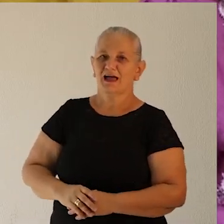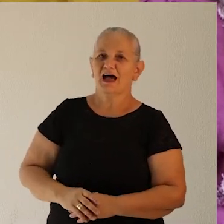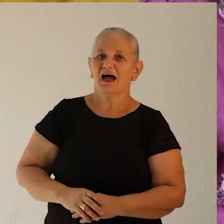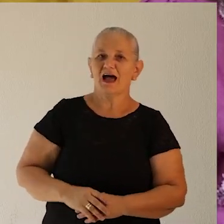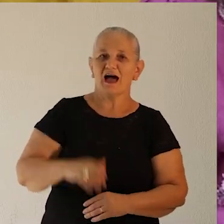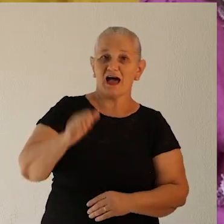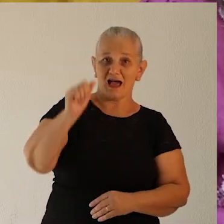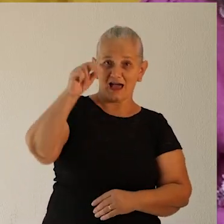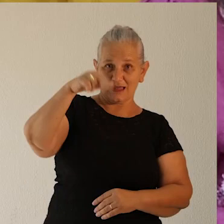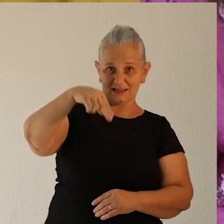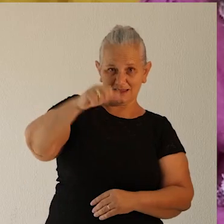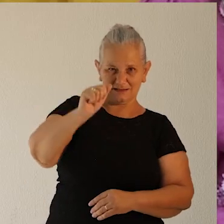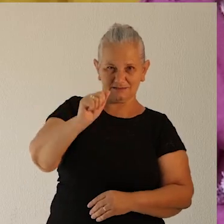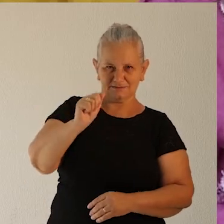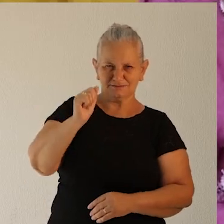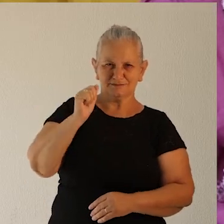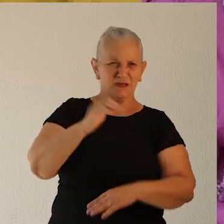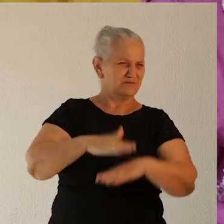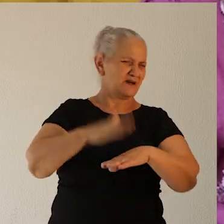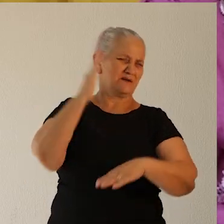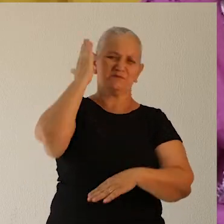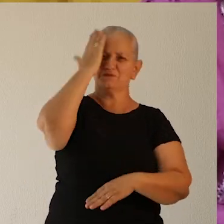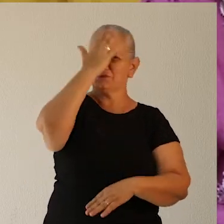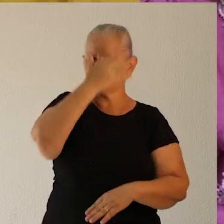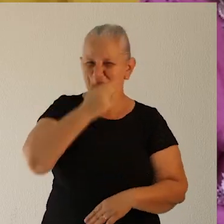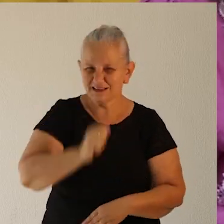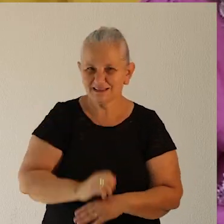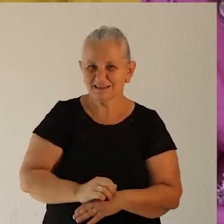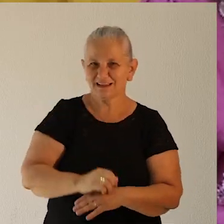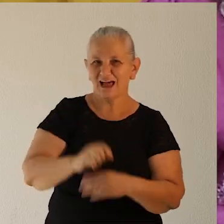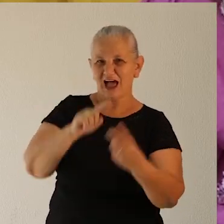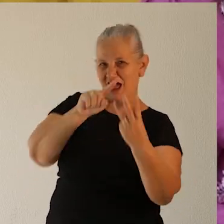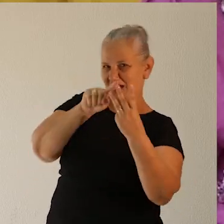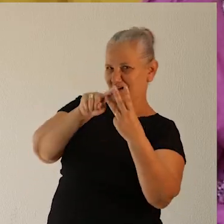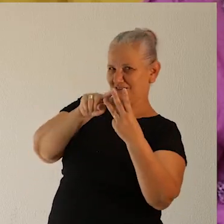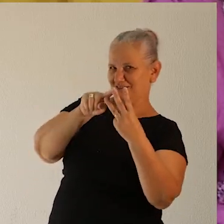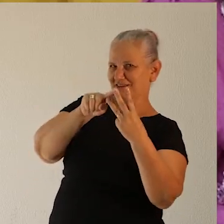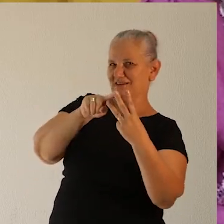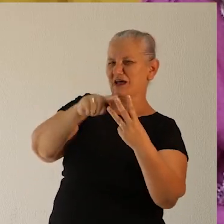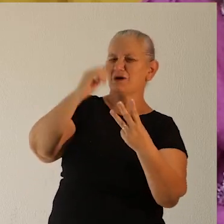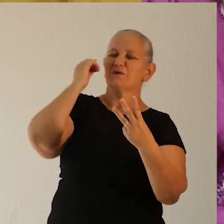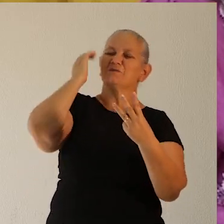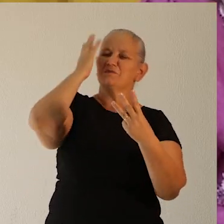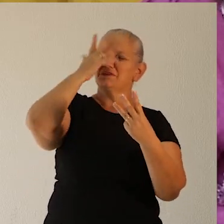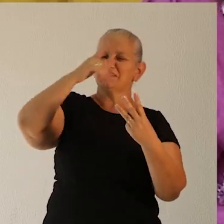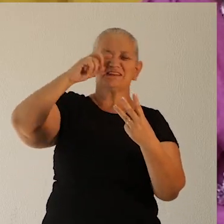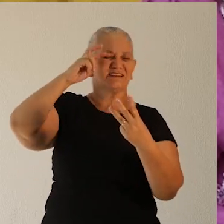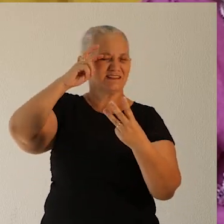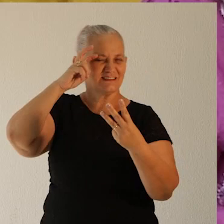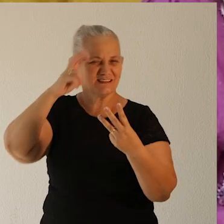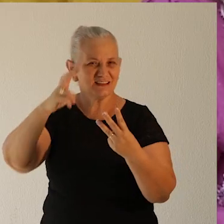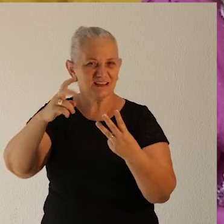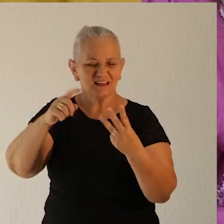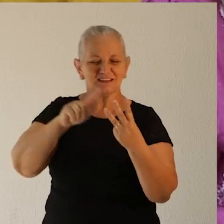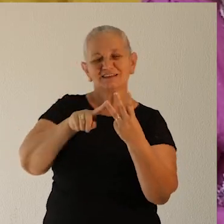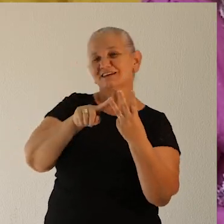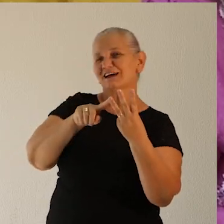Arabella foi sempre a mais bela, Carolina a mais sábia menina e Maria apenas